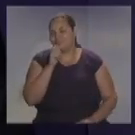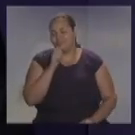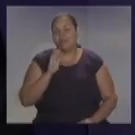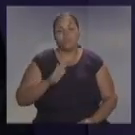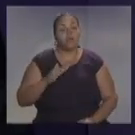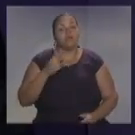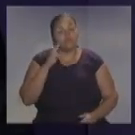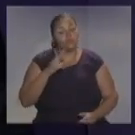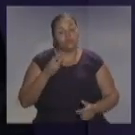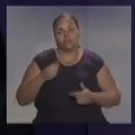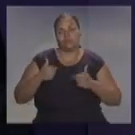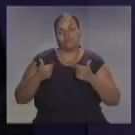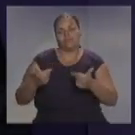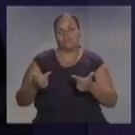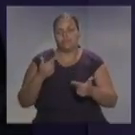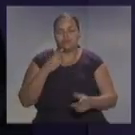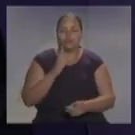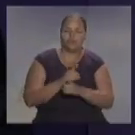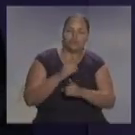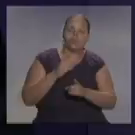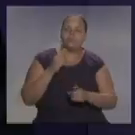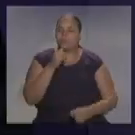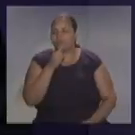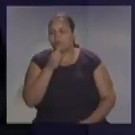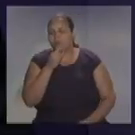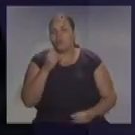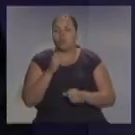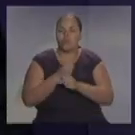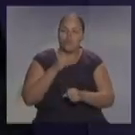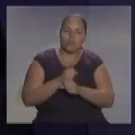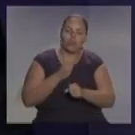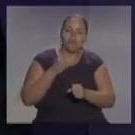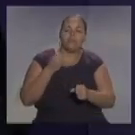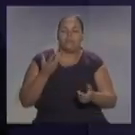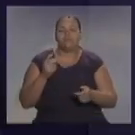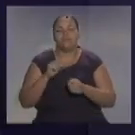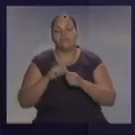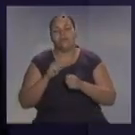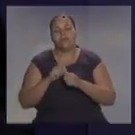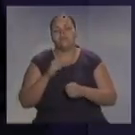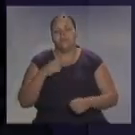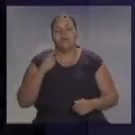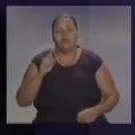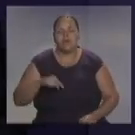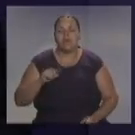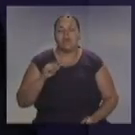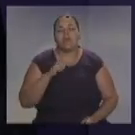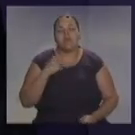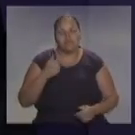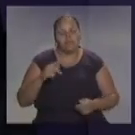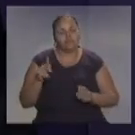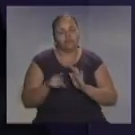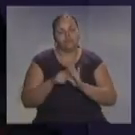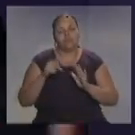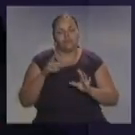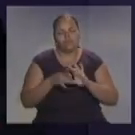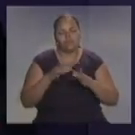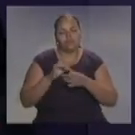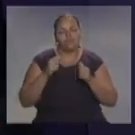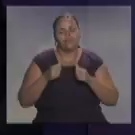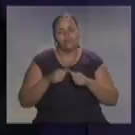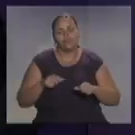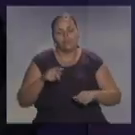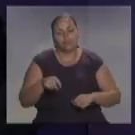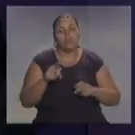viu muitos avanços. Então a gente hoje pode encontrar, por exemplo, obras que foram feitas e a gente pode dizer que é legado olímpico, né? A questão da mobilidade,